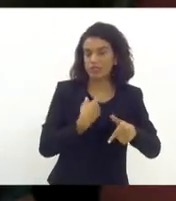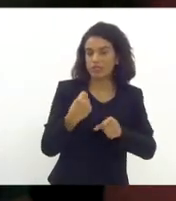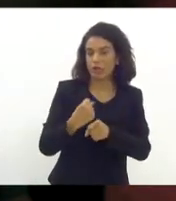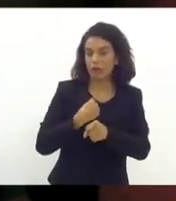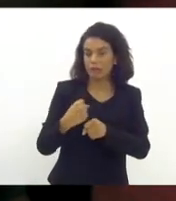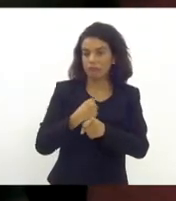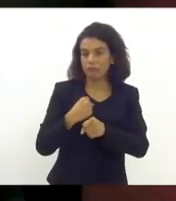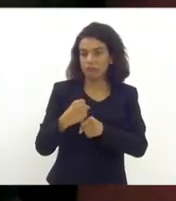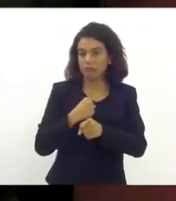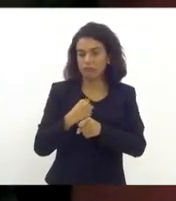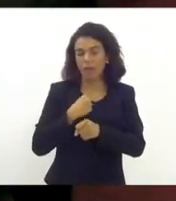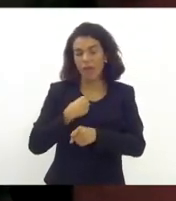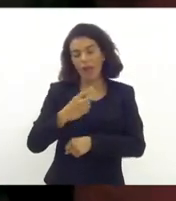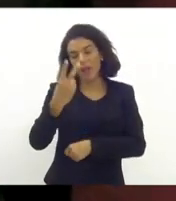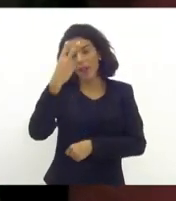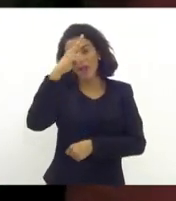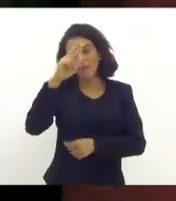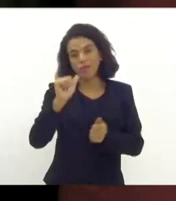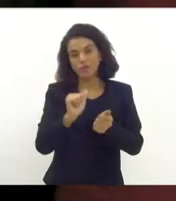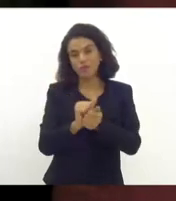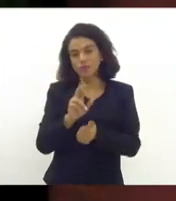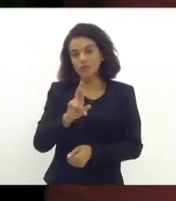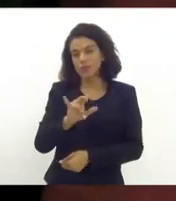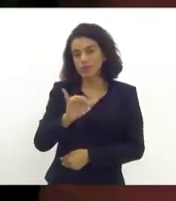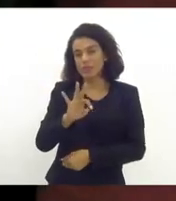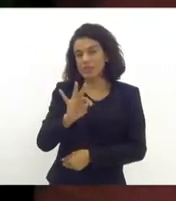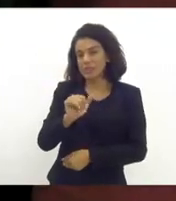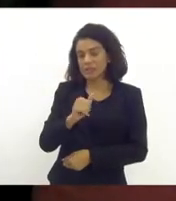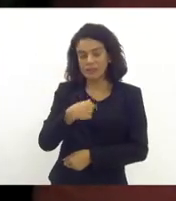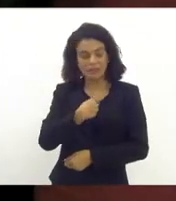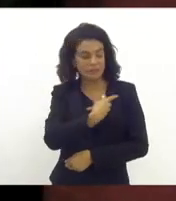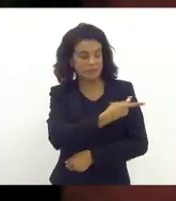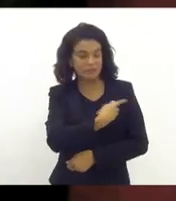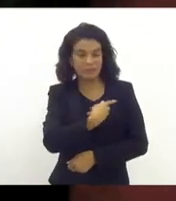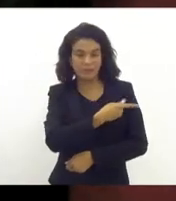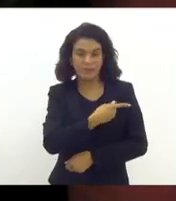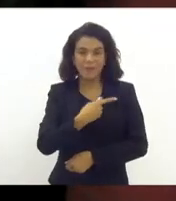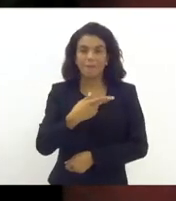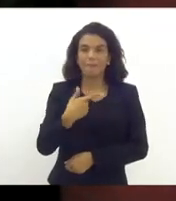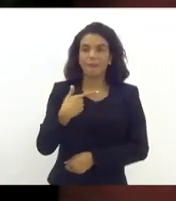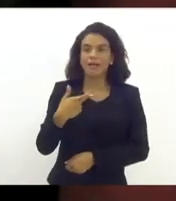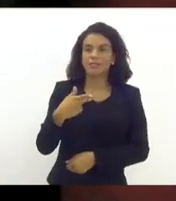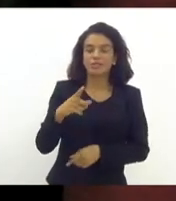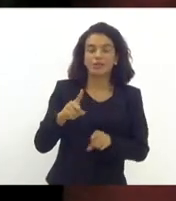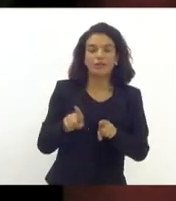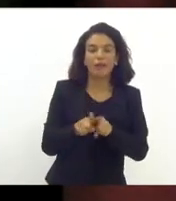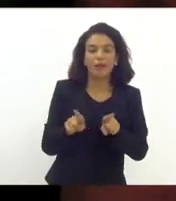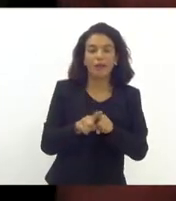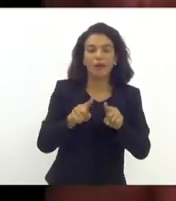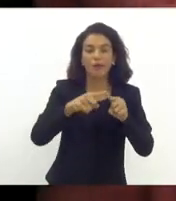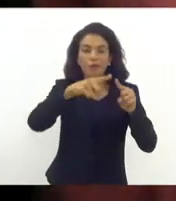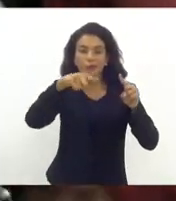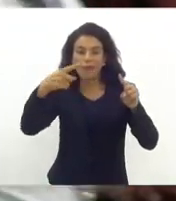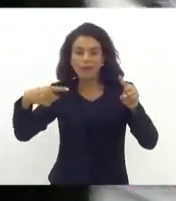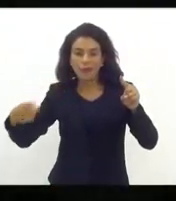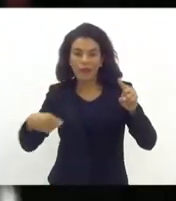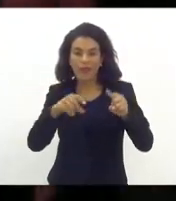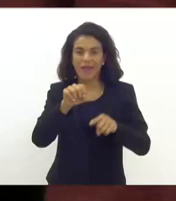eu tava me lembrando com a Rita ali a gente faz o desenrolando as serpentina desde 2003